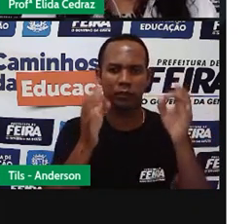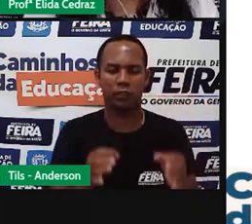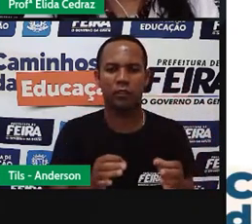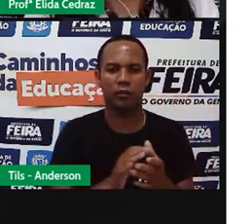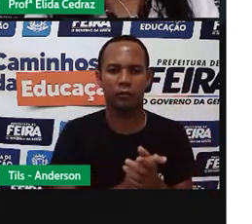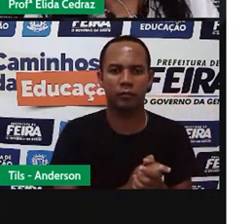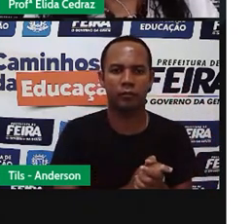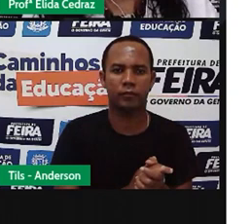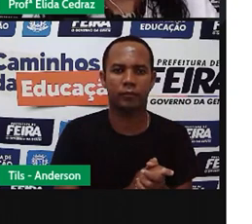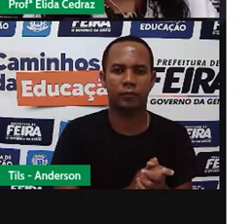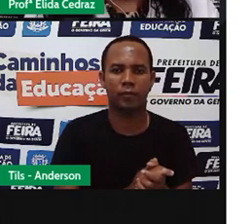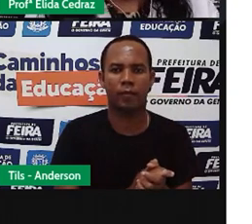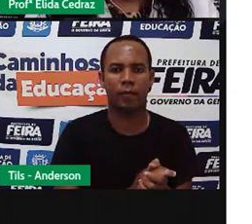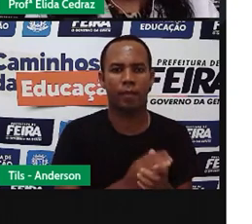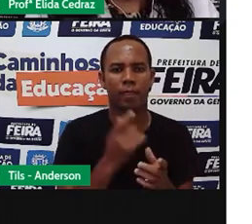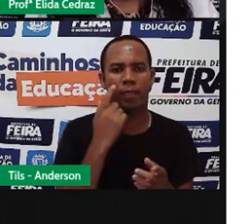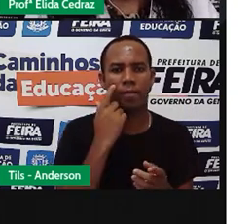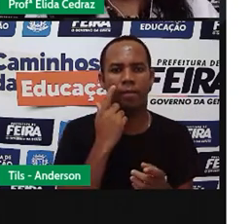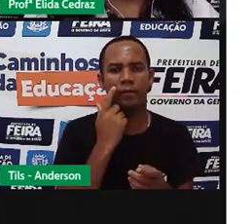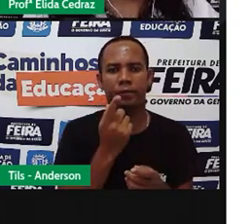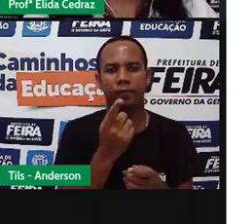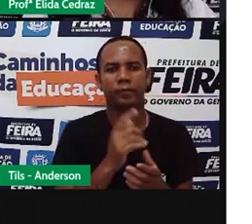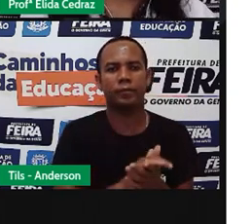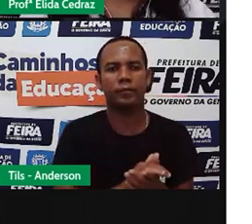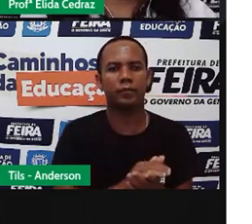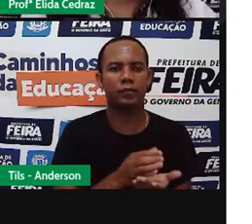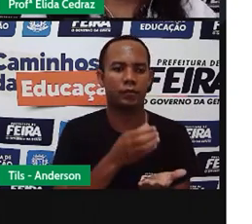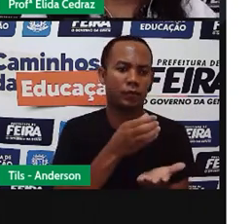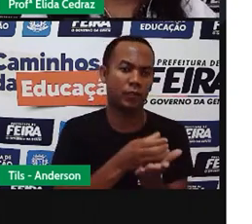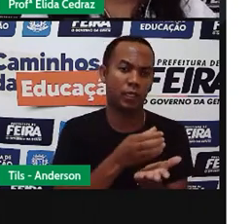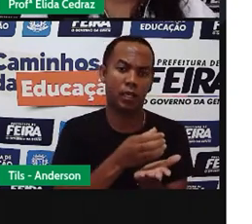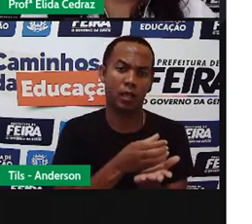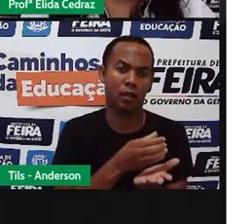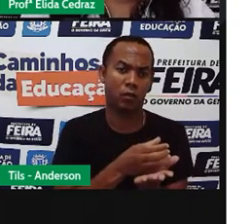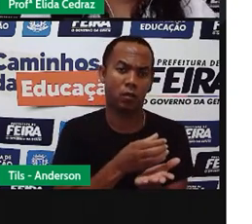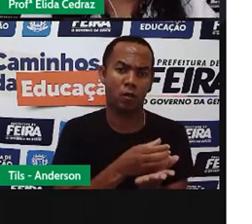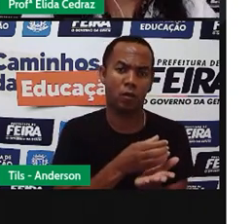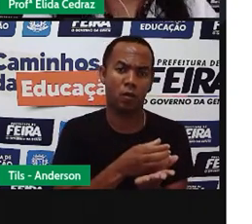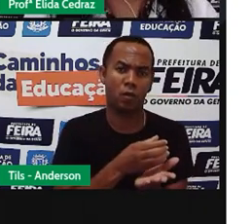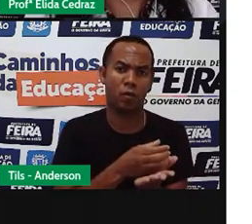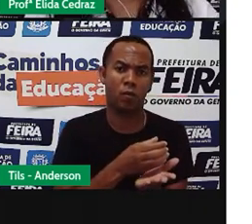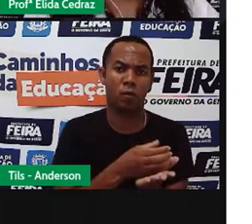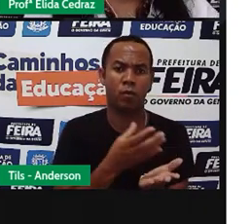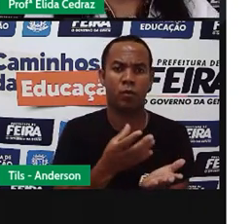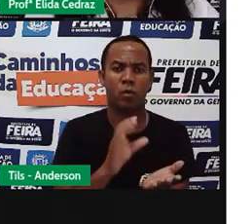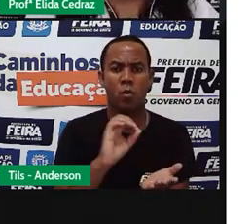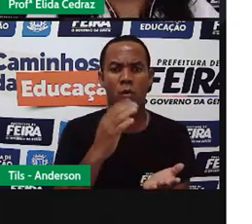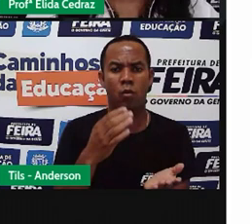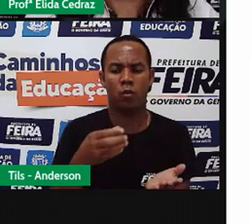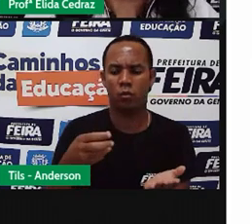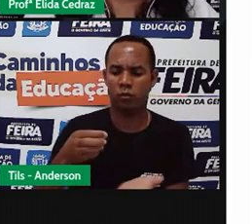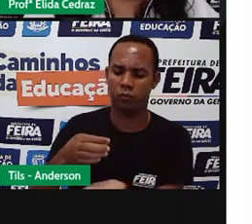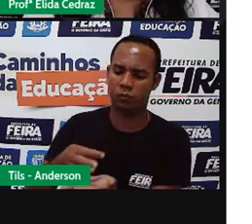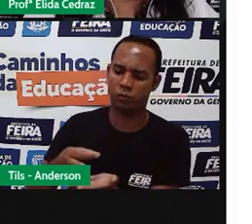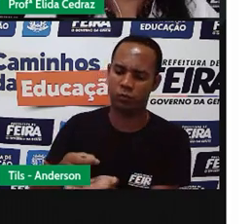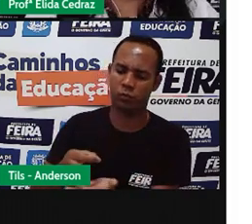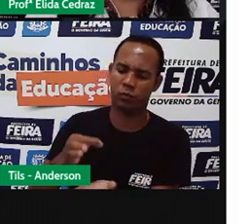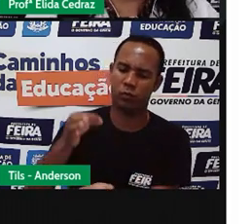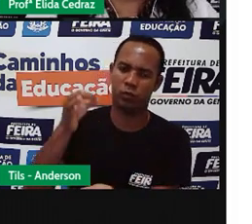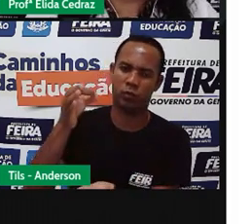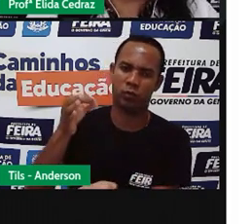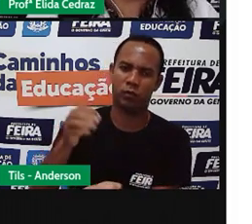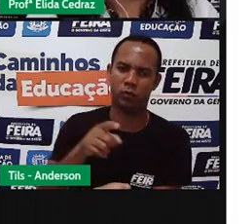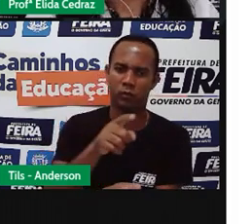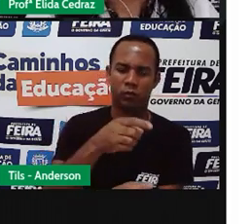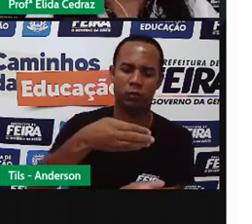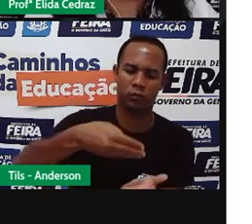Nós temos as medidas não convencionais. Nas nossas aulas sobre plantas medicinais, as nossas aulas